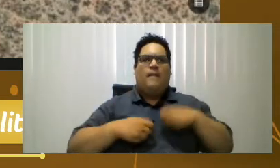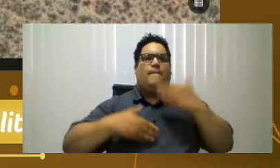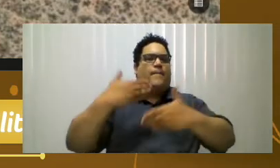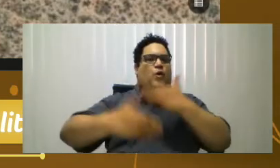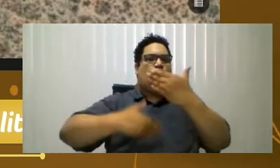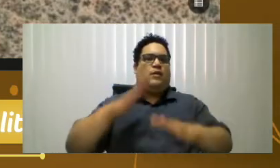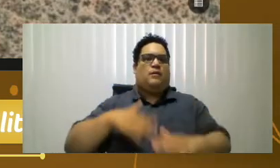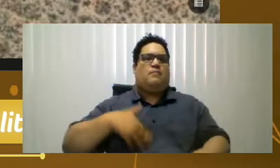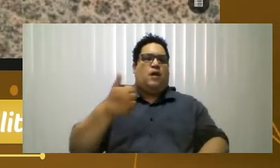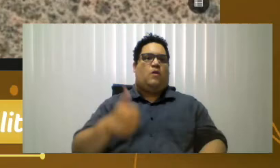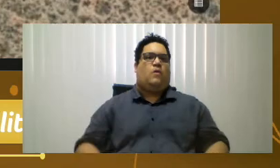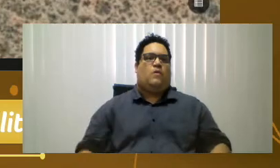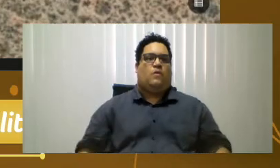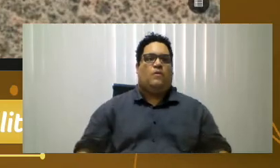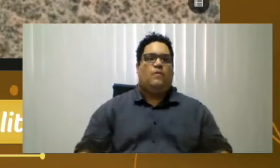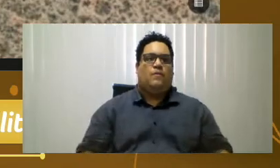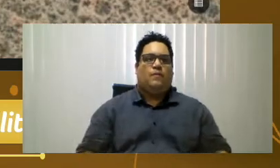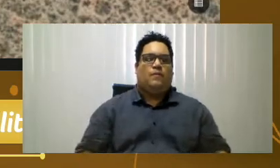processo.